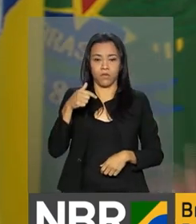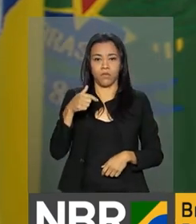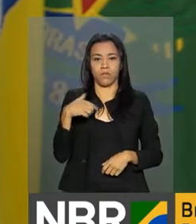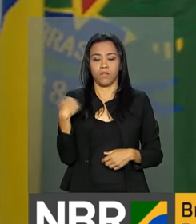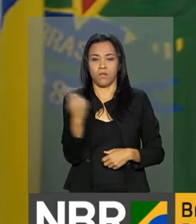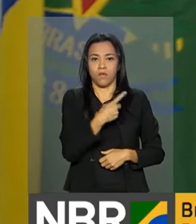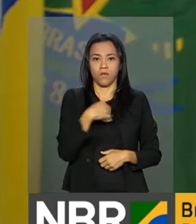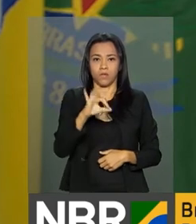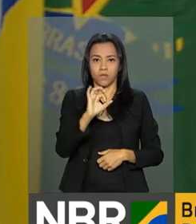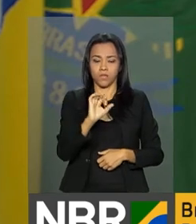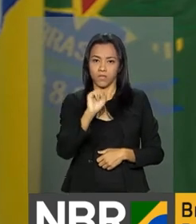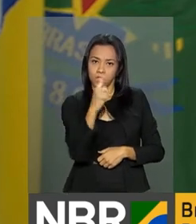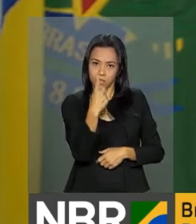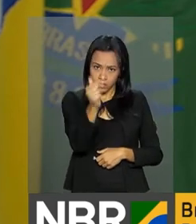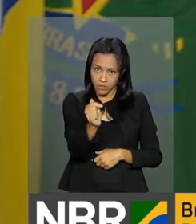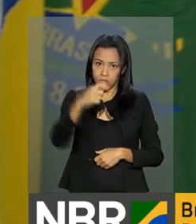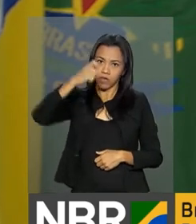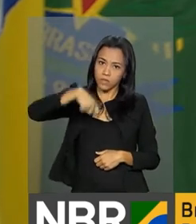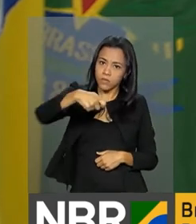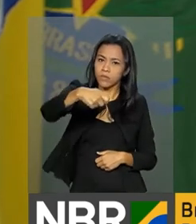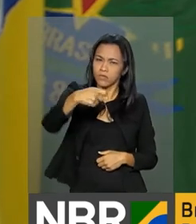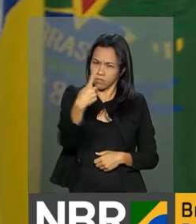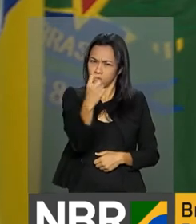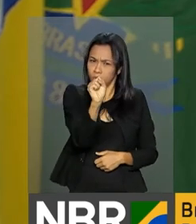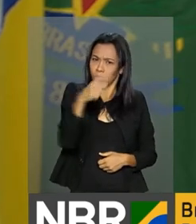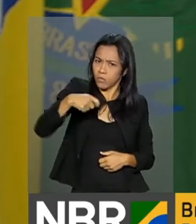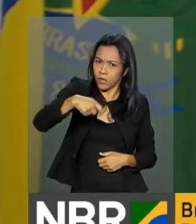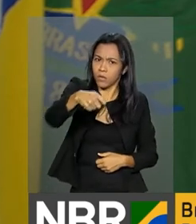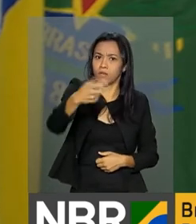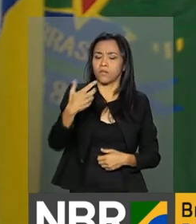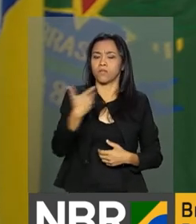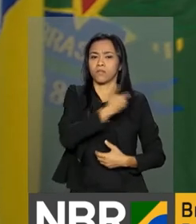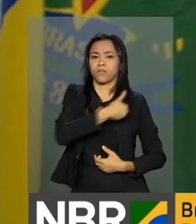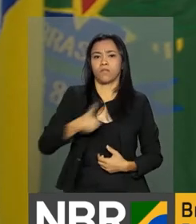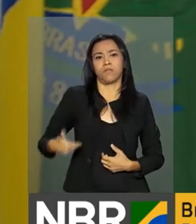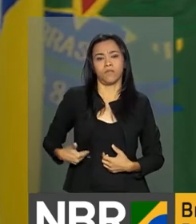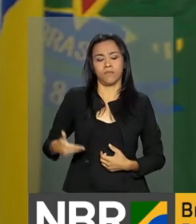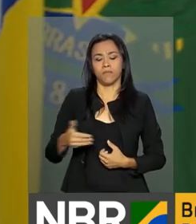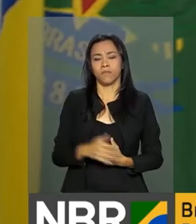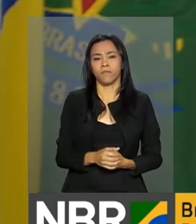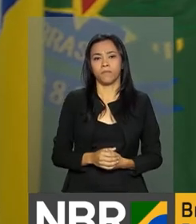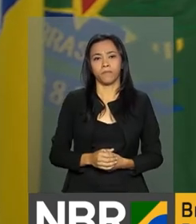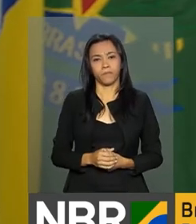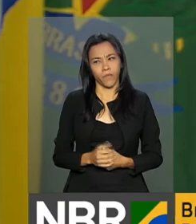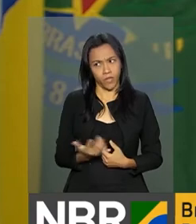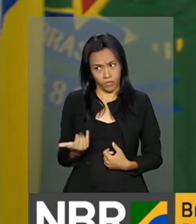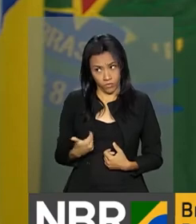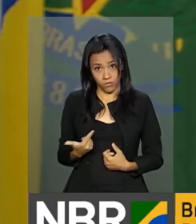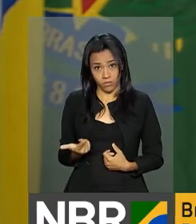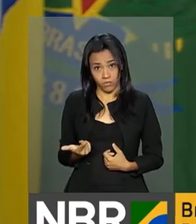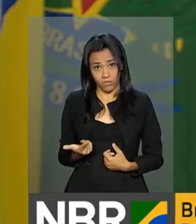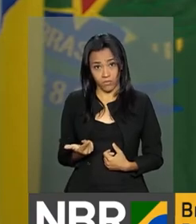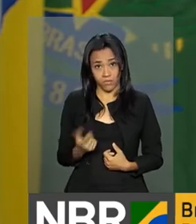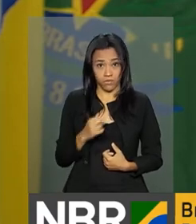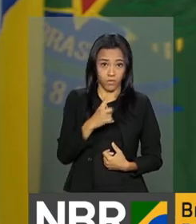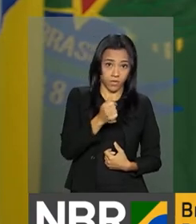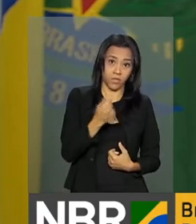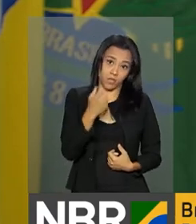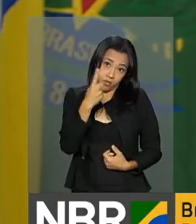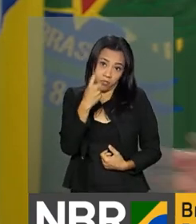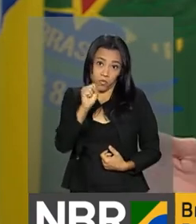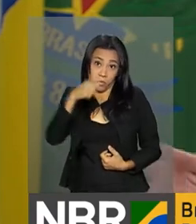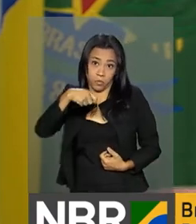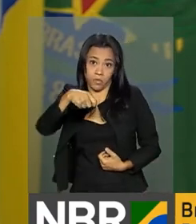17 meses oito meses de governo é isso é 17 8 meses e